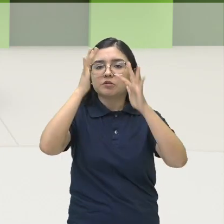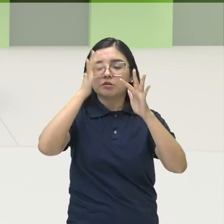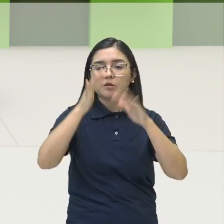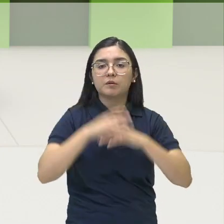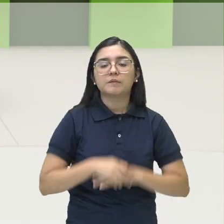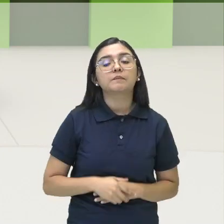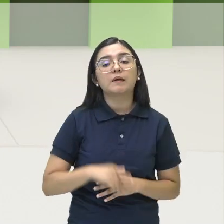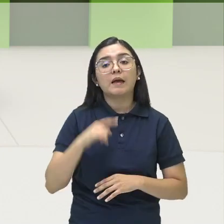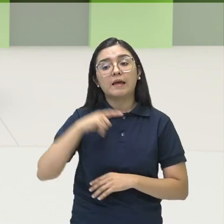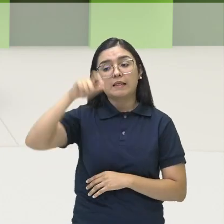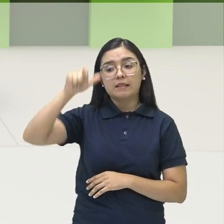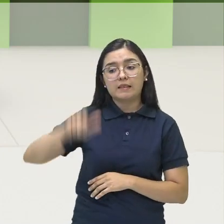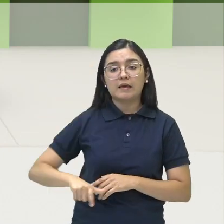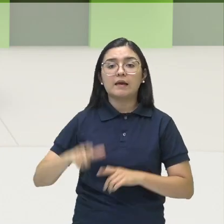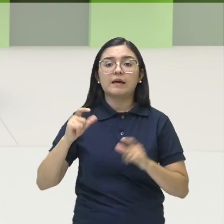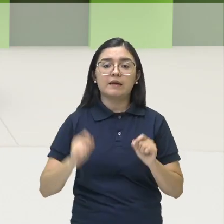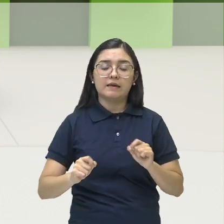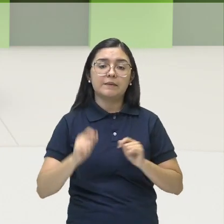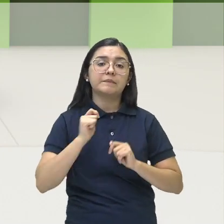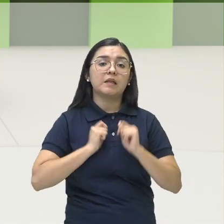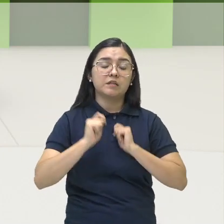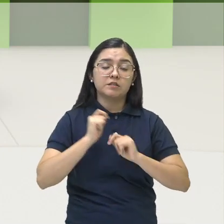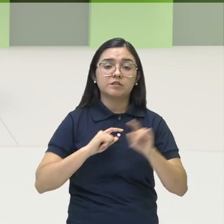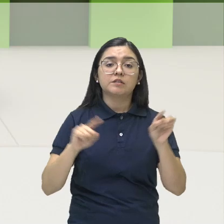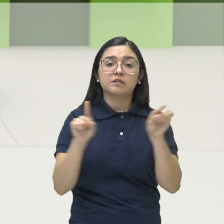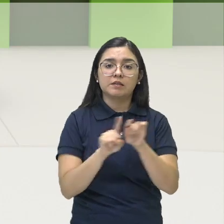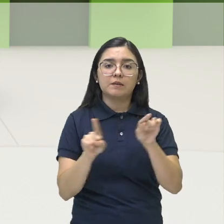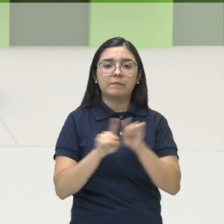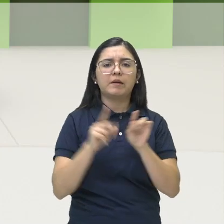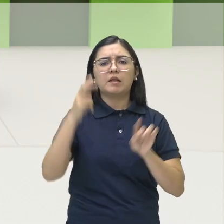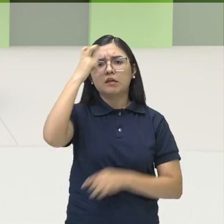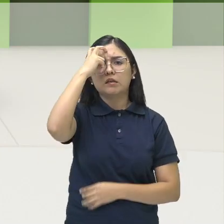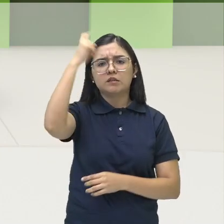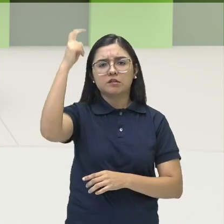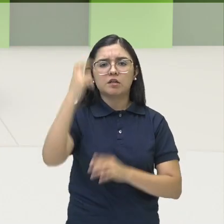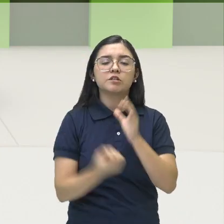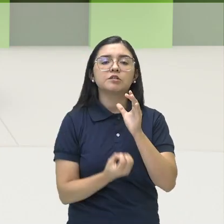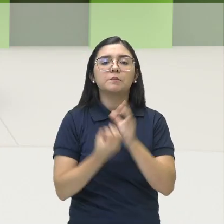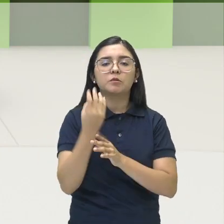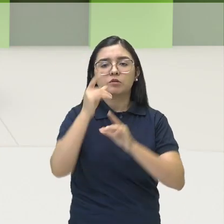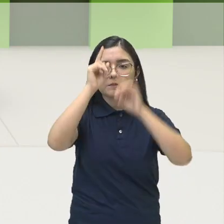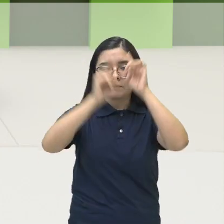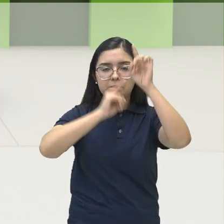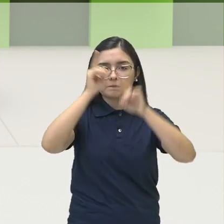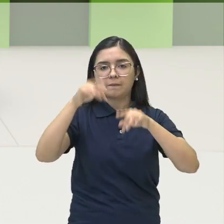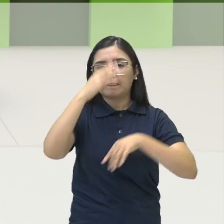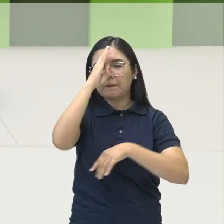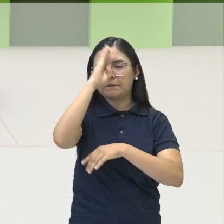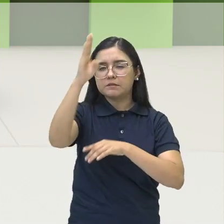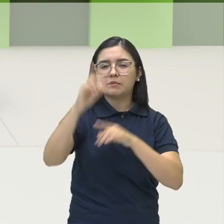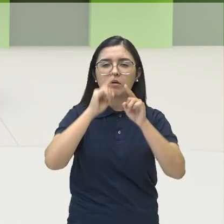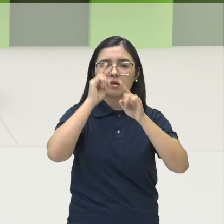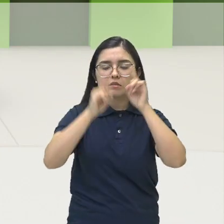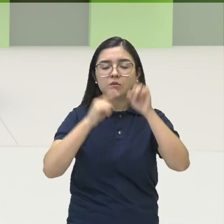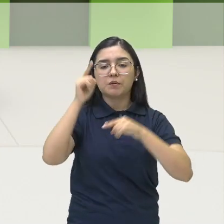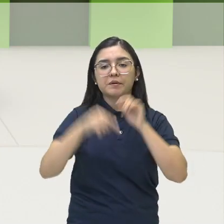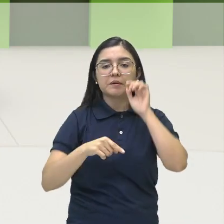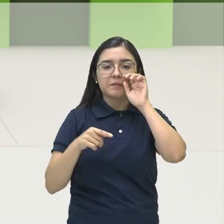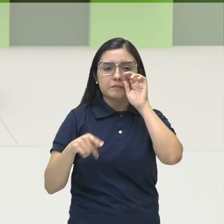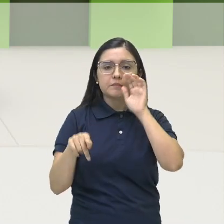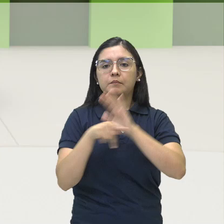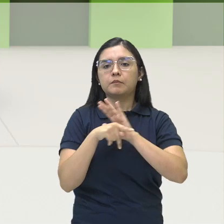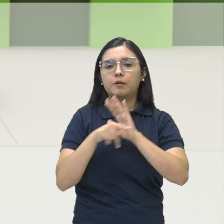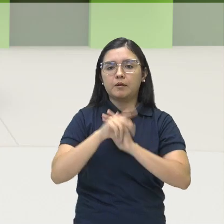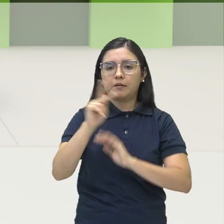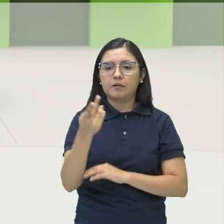ela era atriz de Hollywood, mas ela também era um gênio nas criações, tá? Então, a principal criação da Hedy